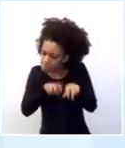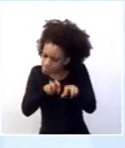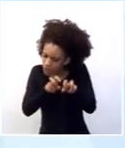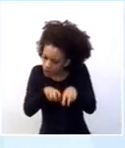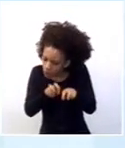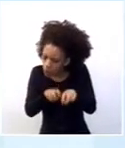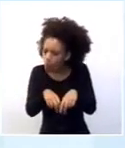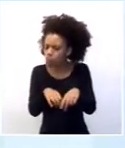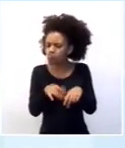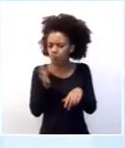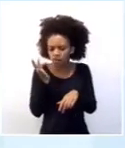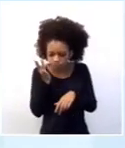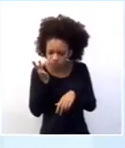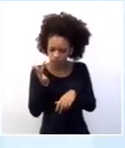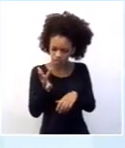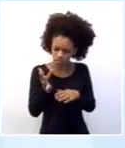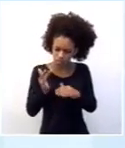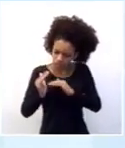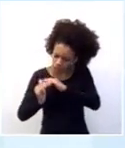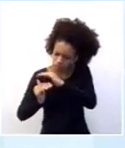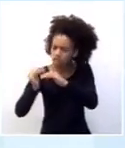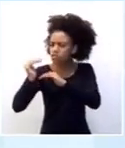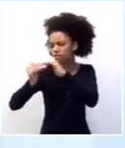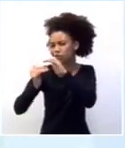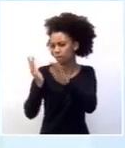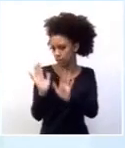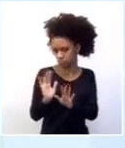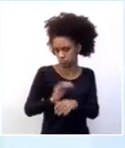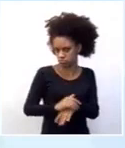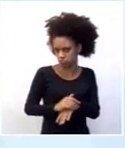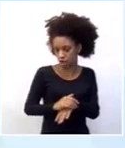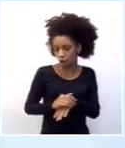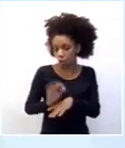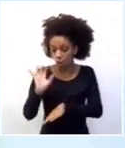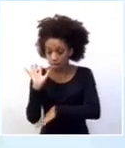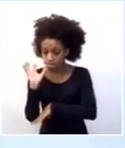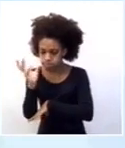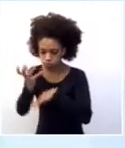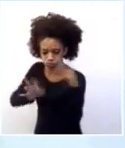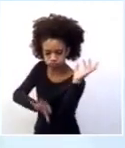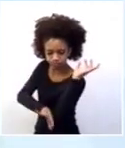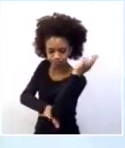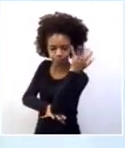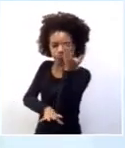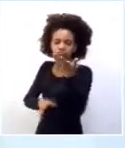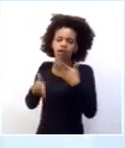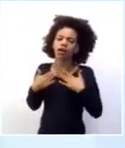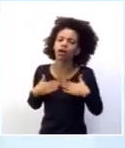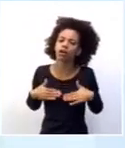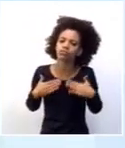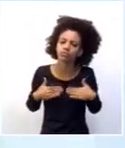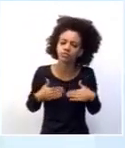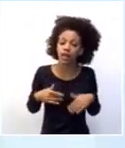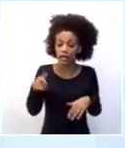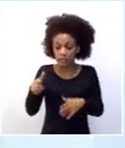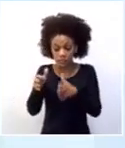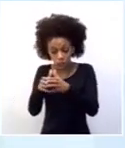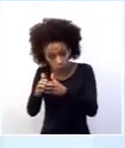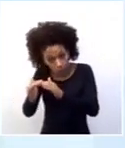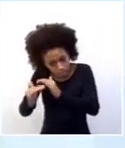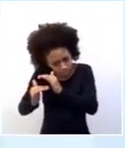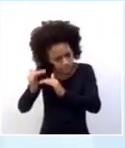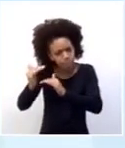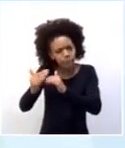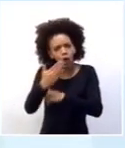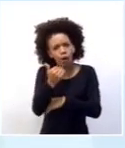mais fácil desenvolvimento, né? Onde que eles consigam florescer de uma forma mais tranquila, que as aldeias consigam produzir seus